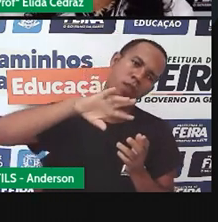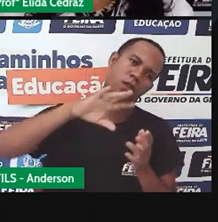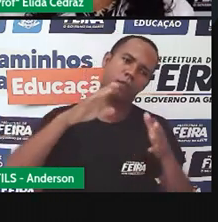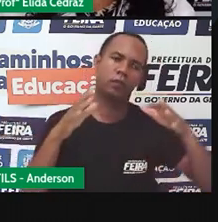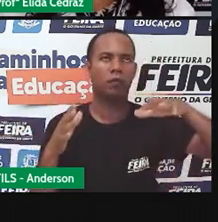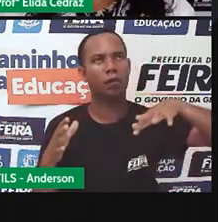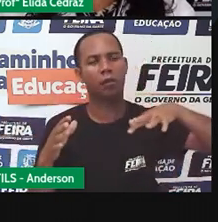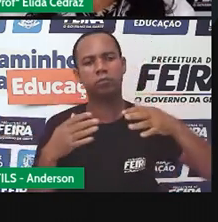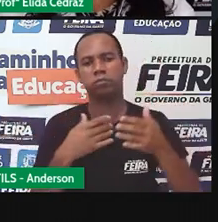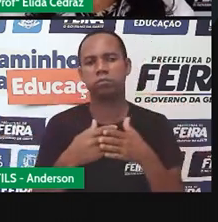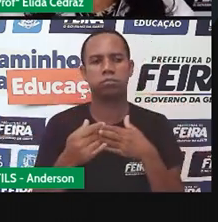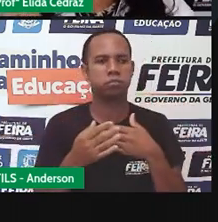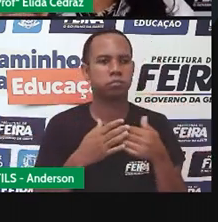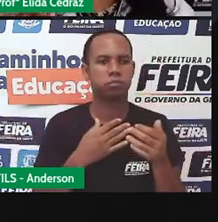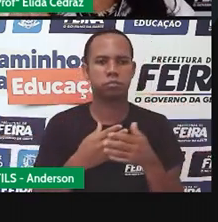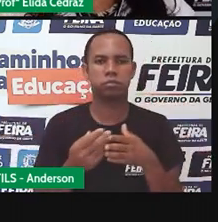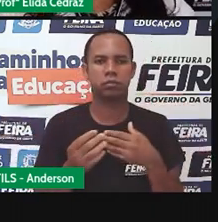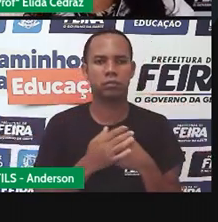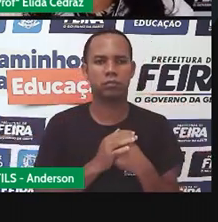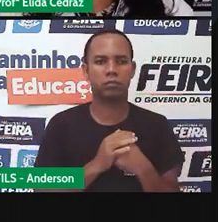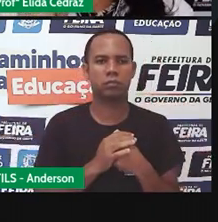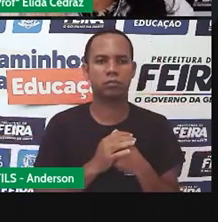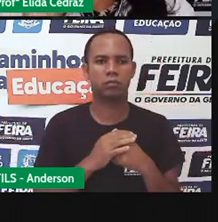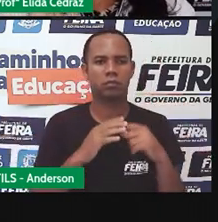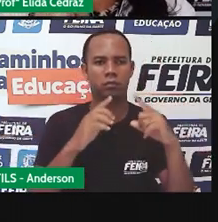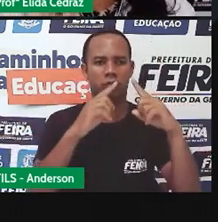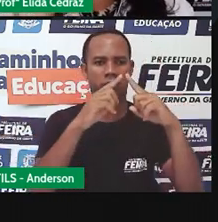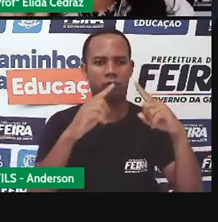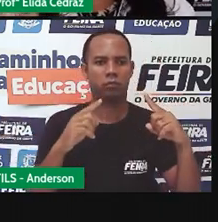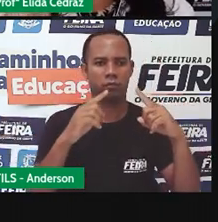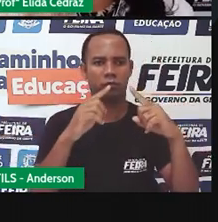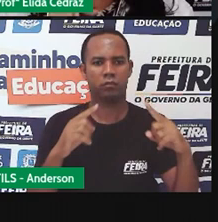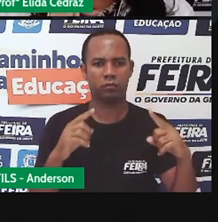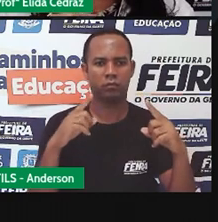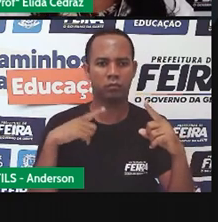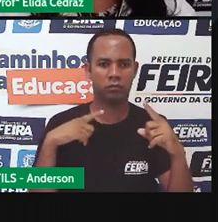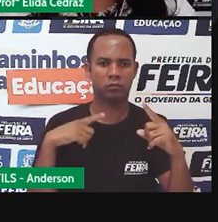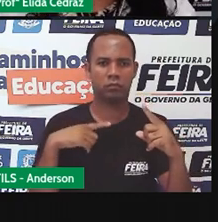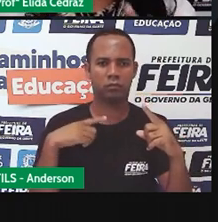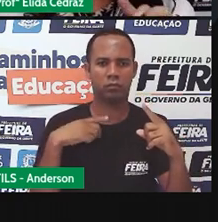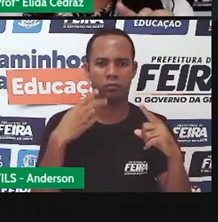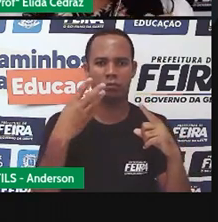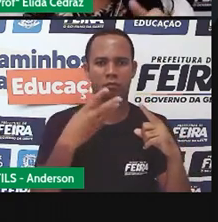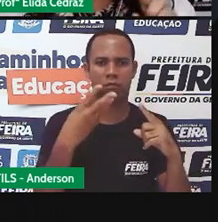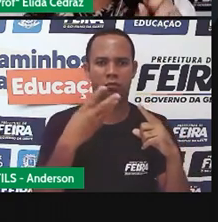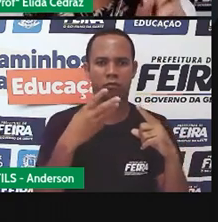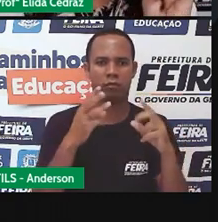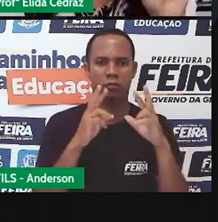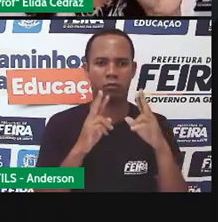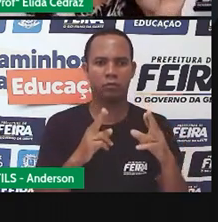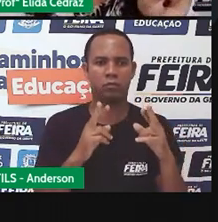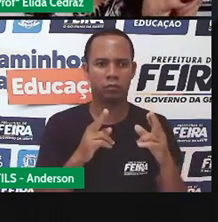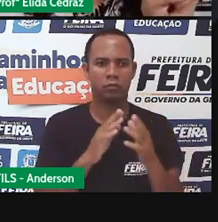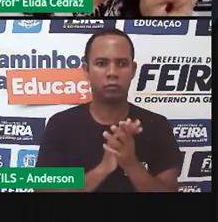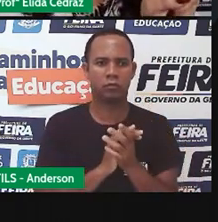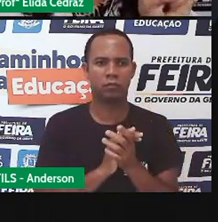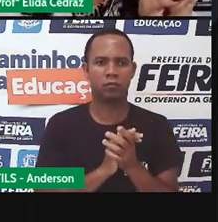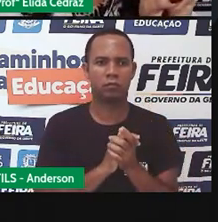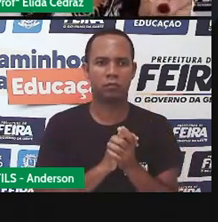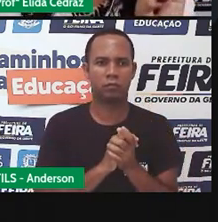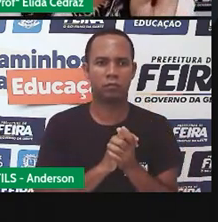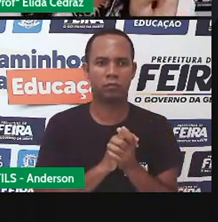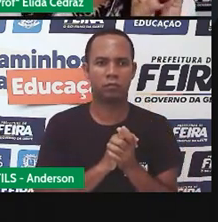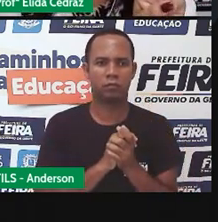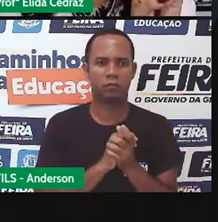está estreito, se está largo. O triângulo possui 3 lados iguais. Vamos lá? As